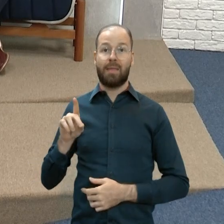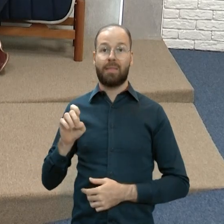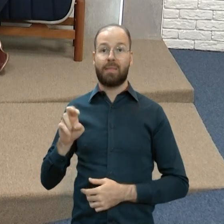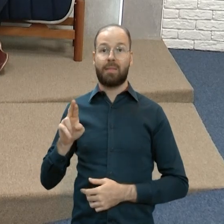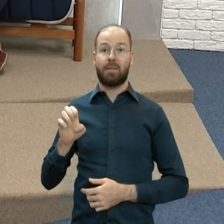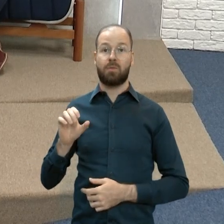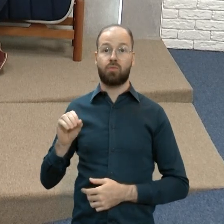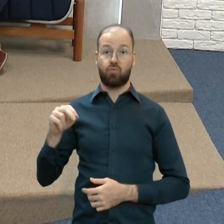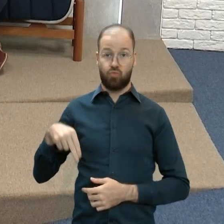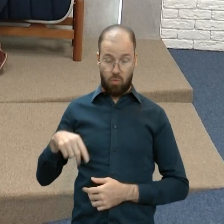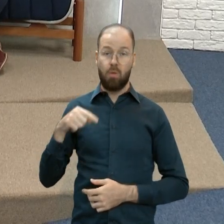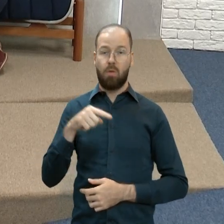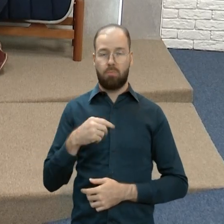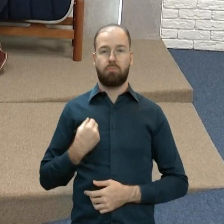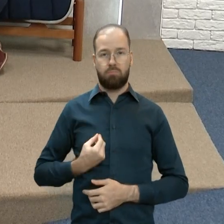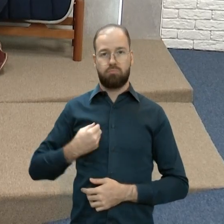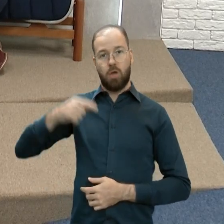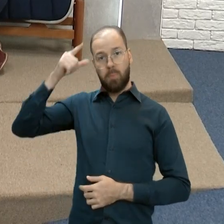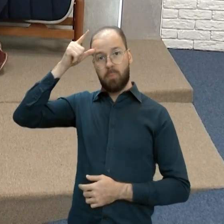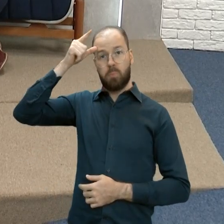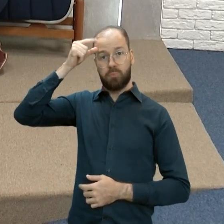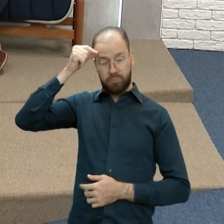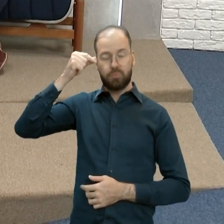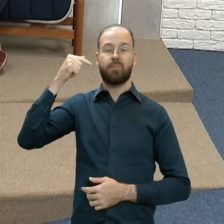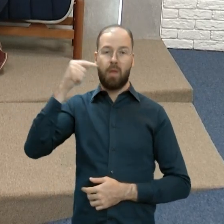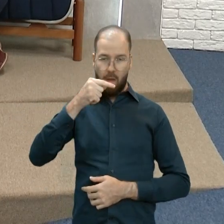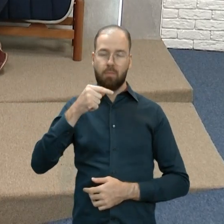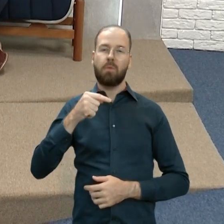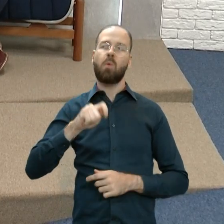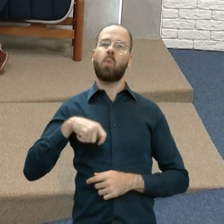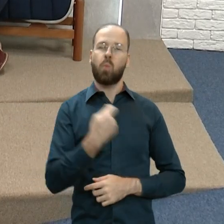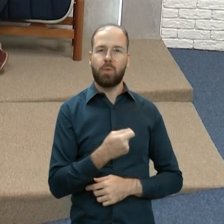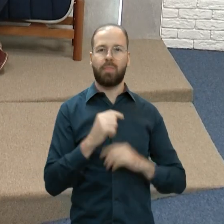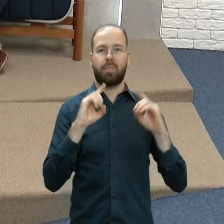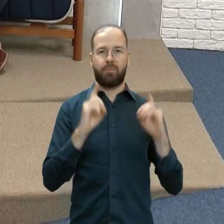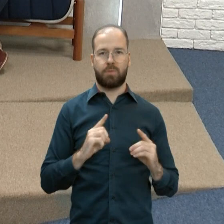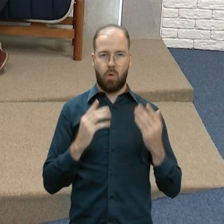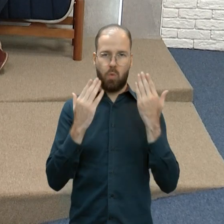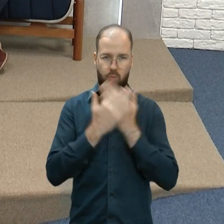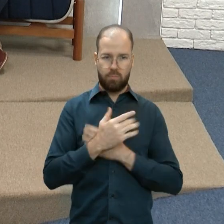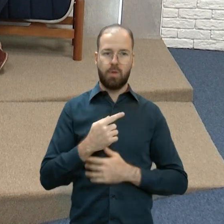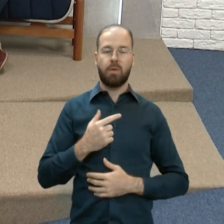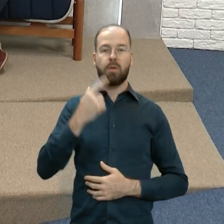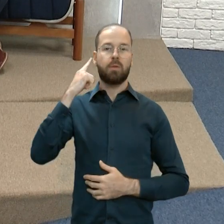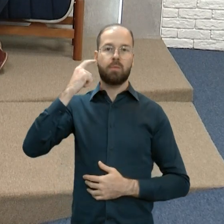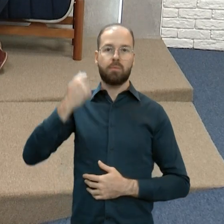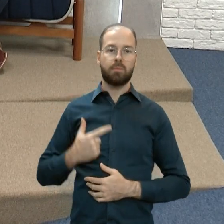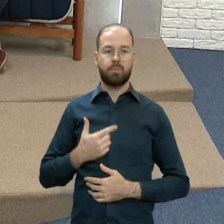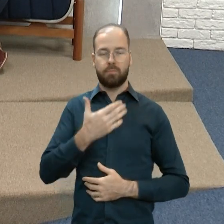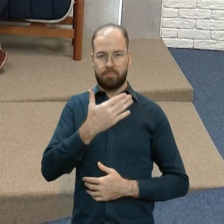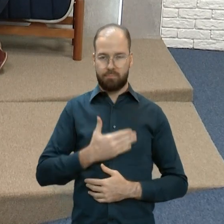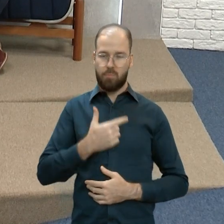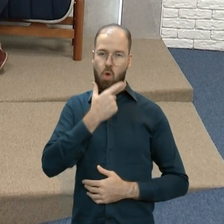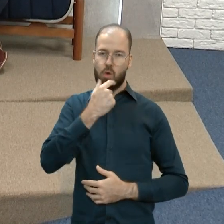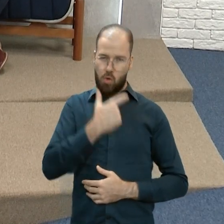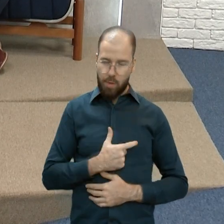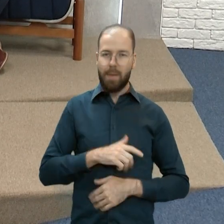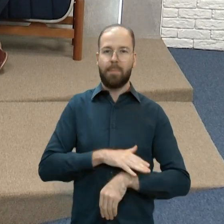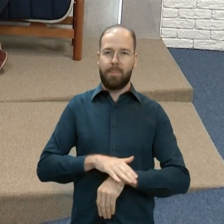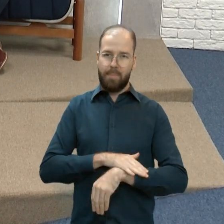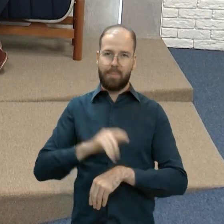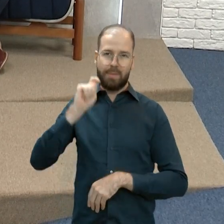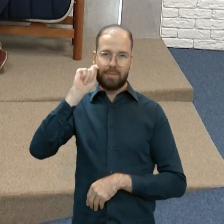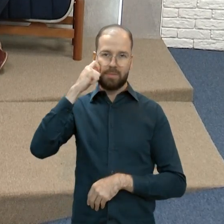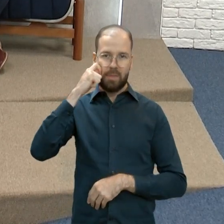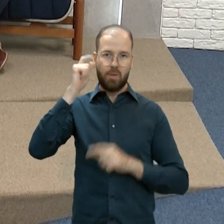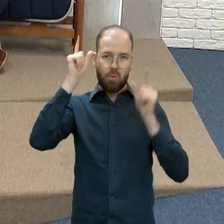deficiência oculta. Ele se descreve como um homem jovem, negro, com cabelos pretos e olhos castanhos escuros. Seja muito bem-vindo, Anderson.